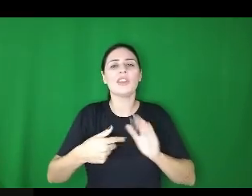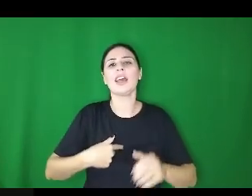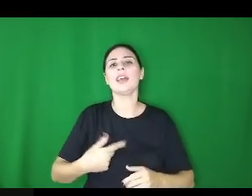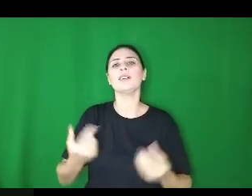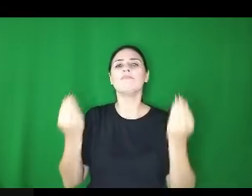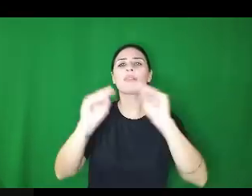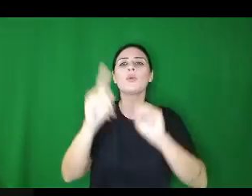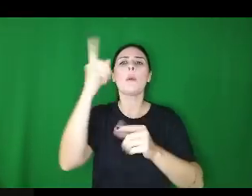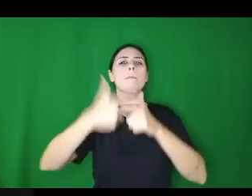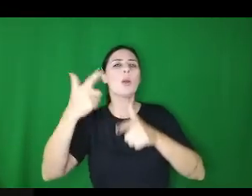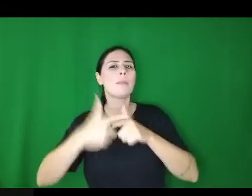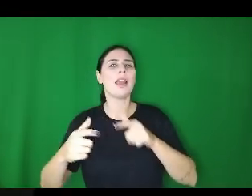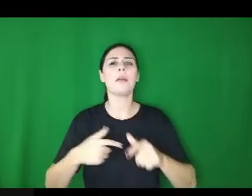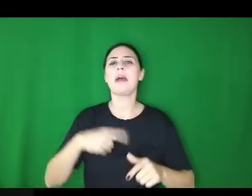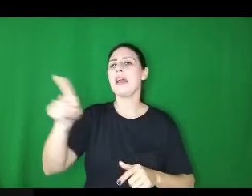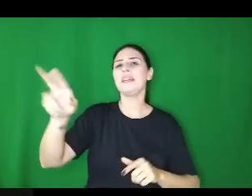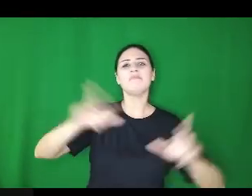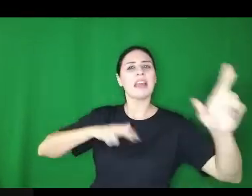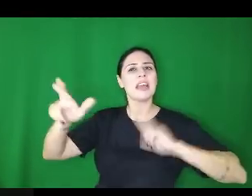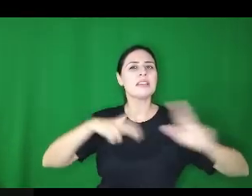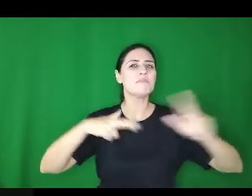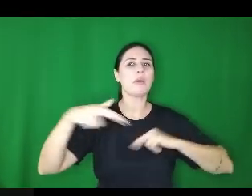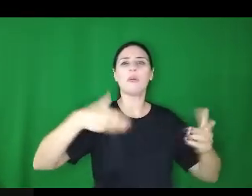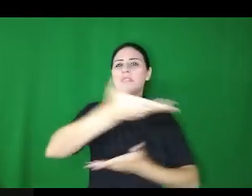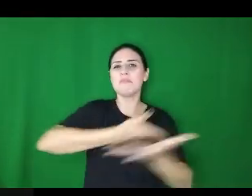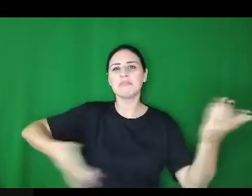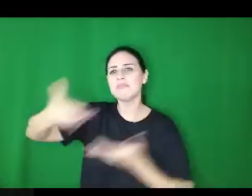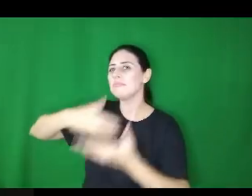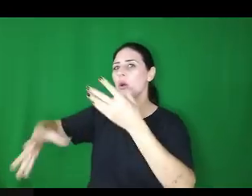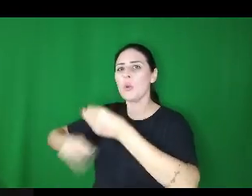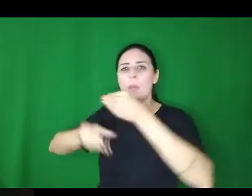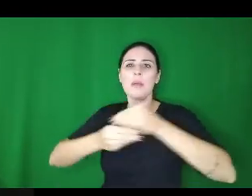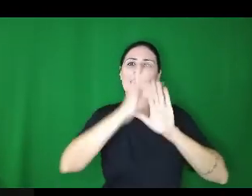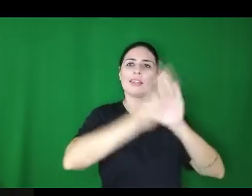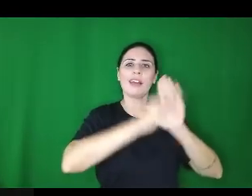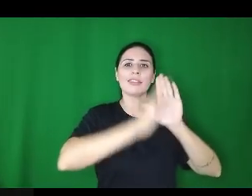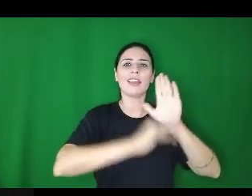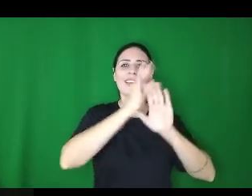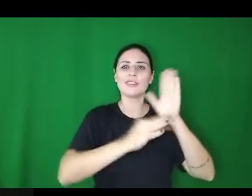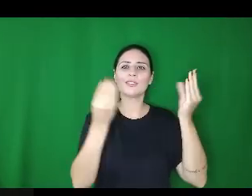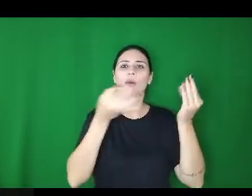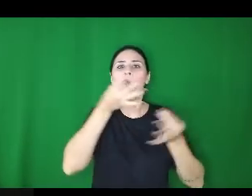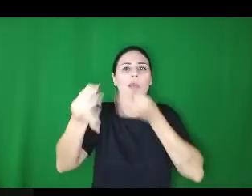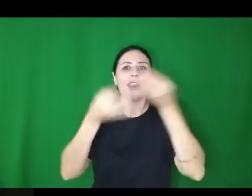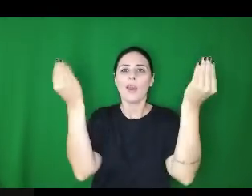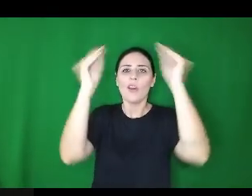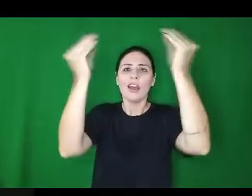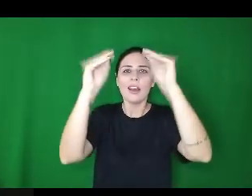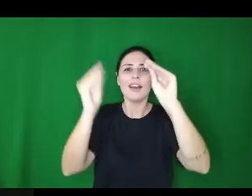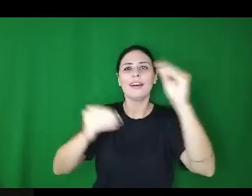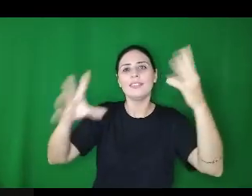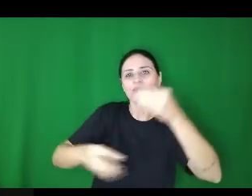um processo contínuo, né? Ele tem uma sequência que vai gradativamente levando o desenvolvimento dos alunos